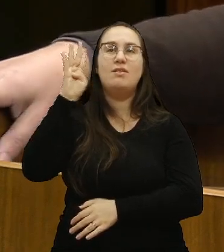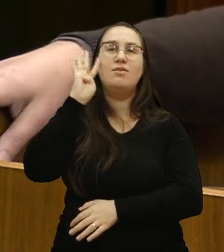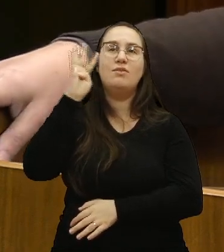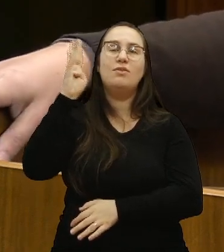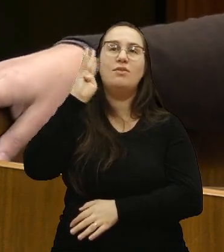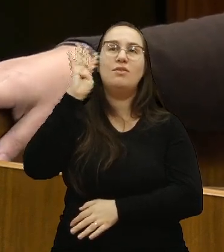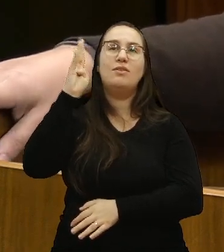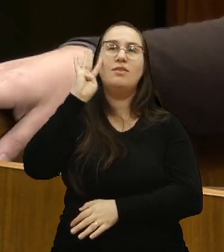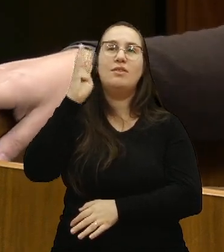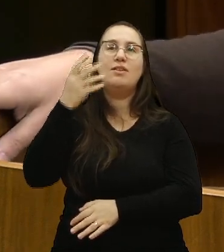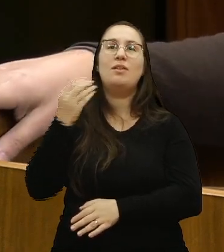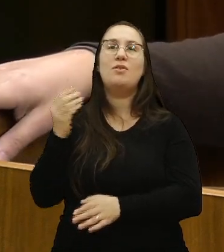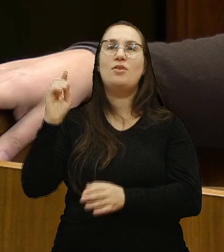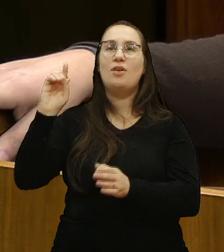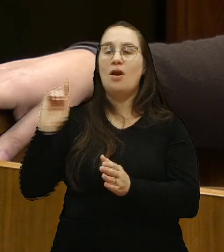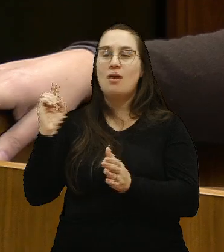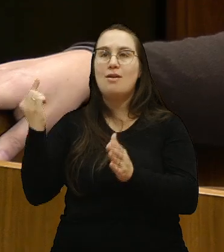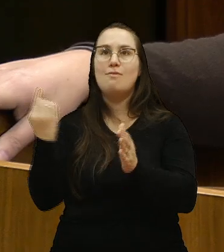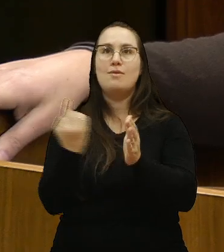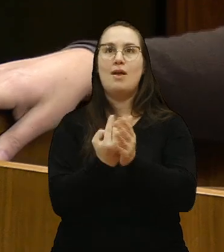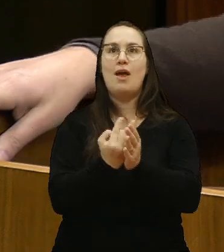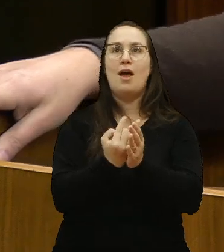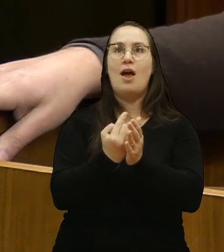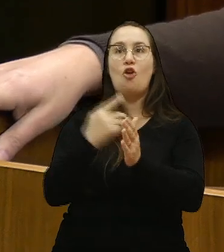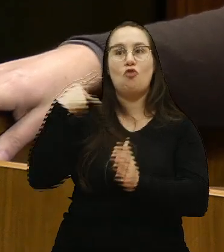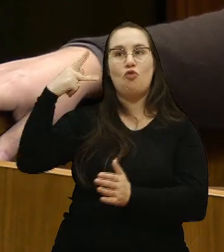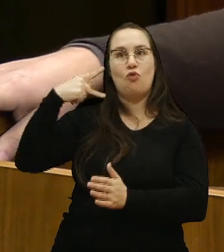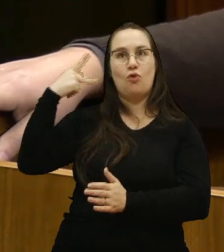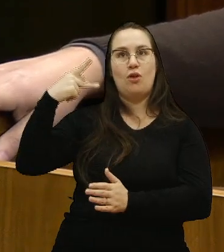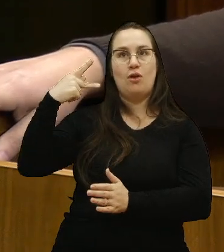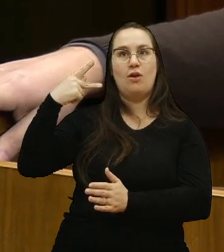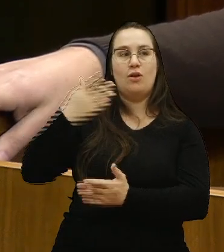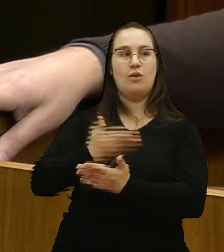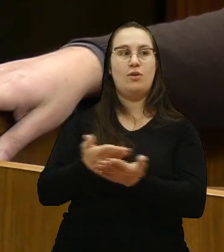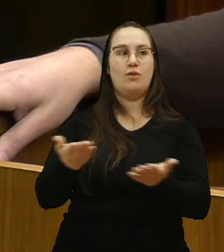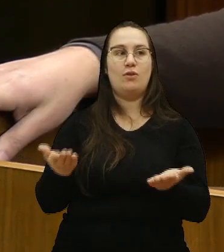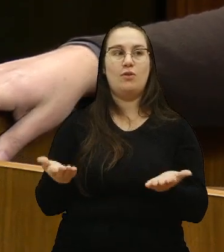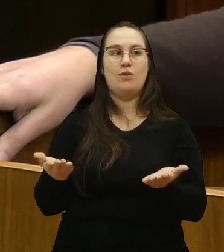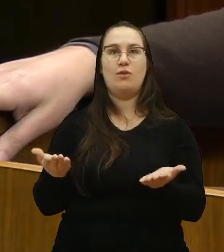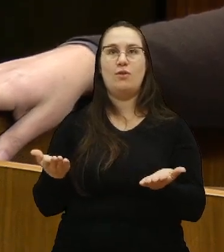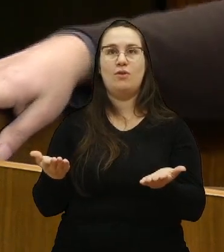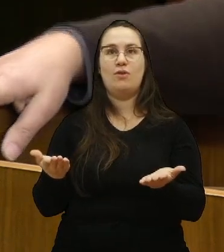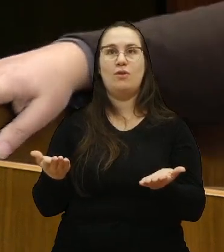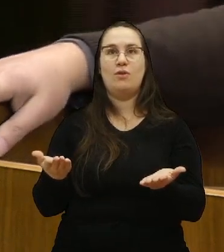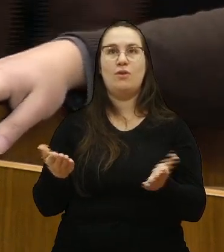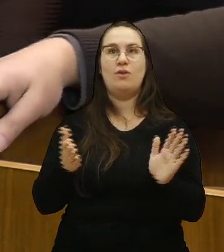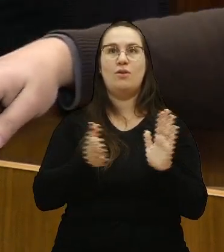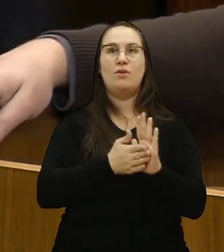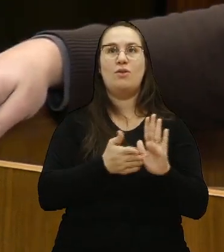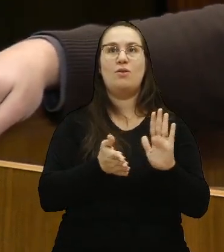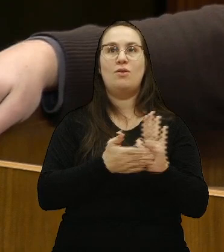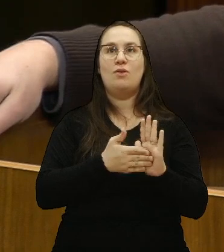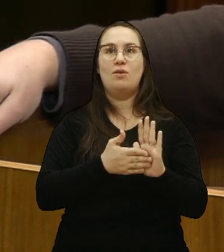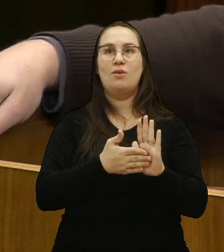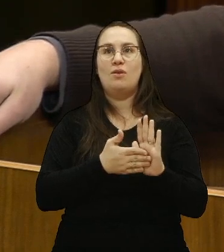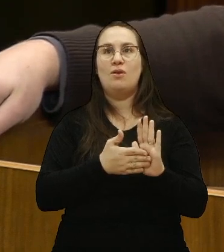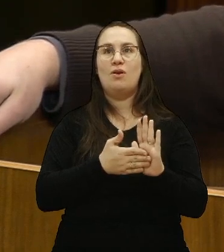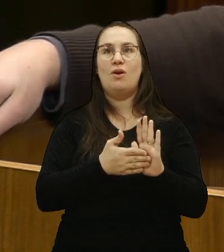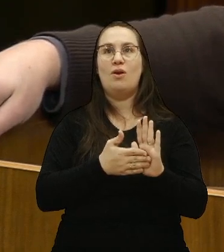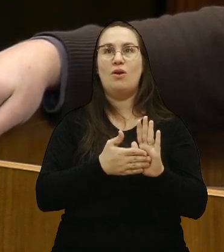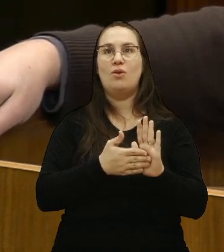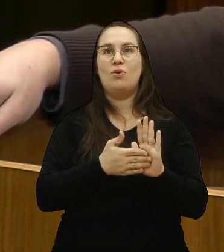que podemos implementar nessa frente parlamentar, vereador Caleb Garbim, uma promoção de todos os